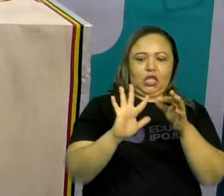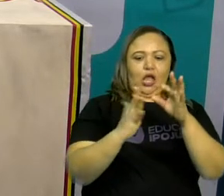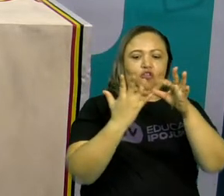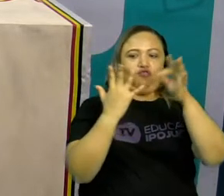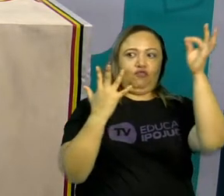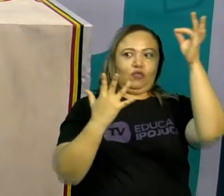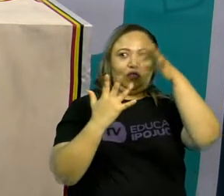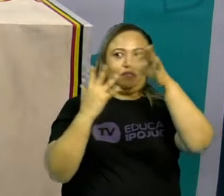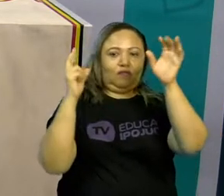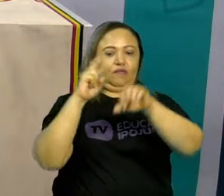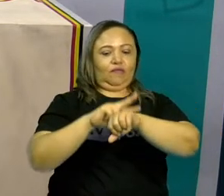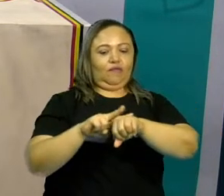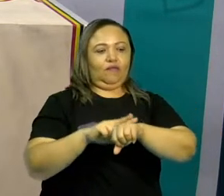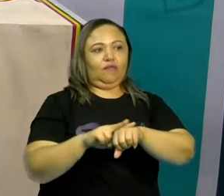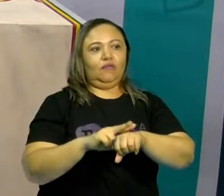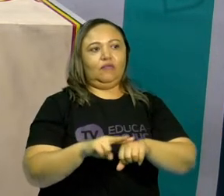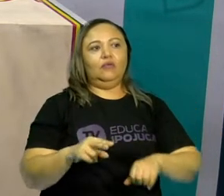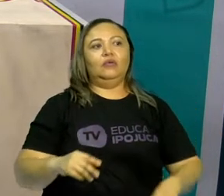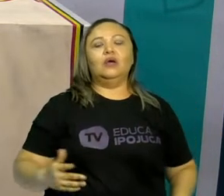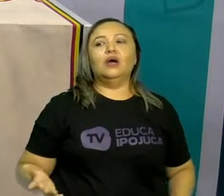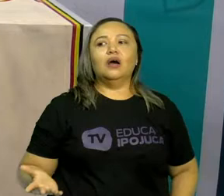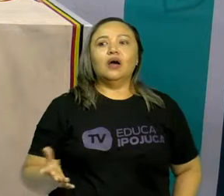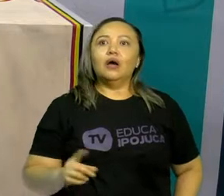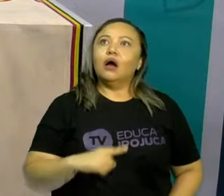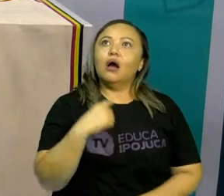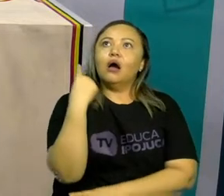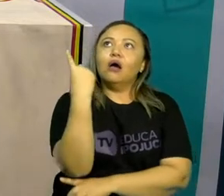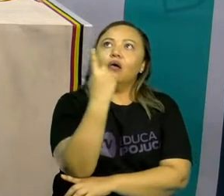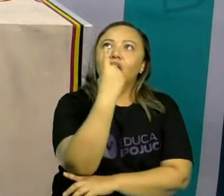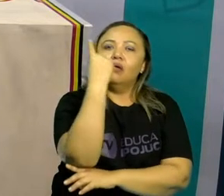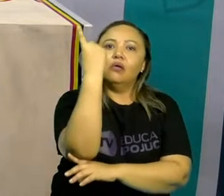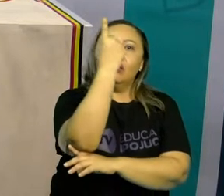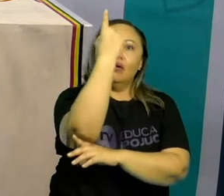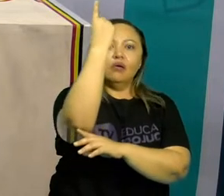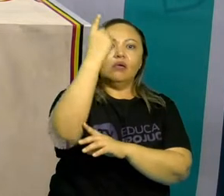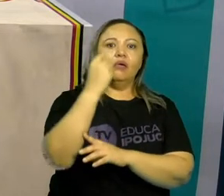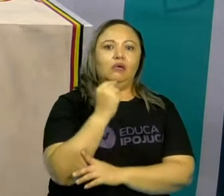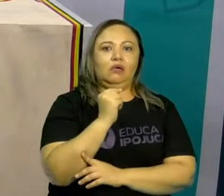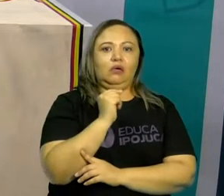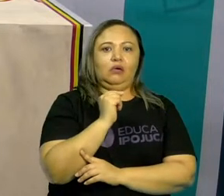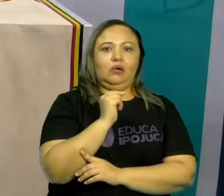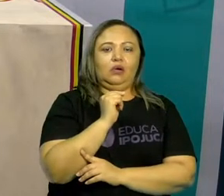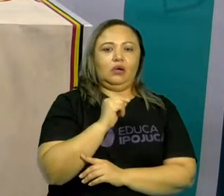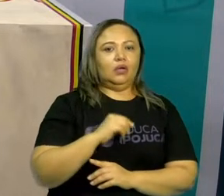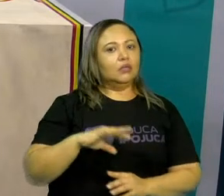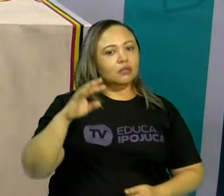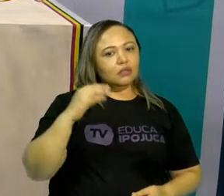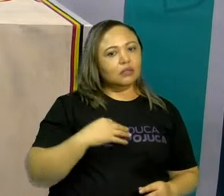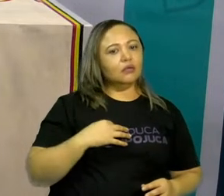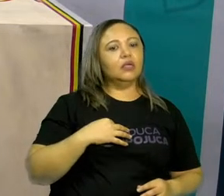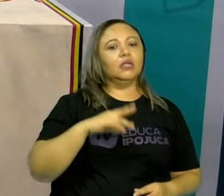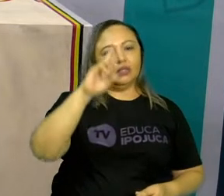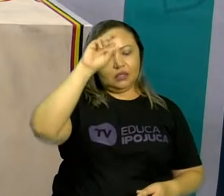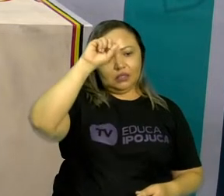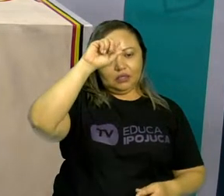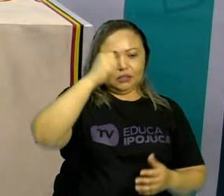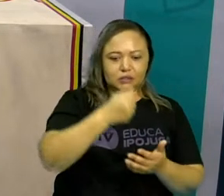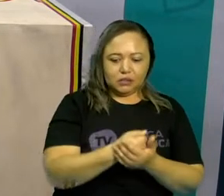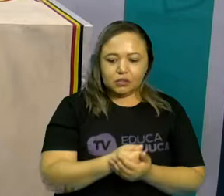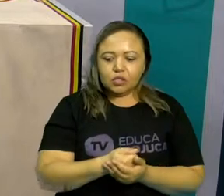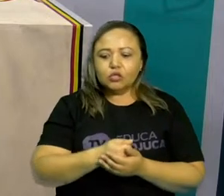Verdes se árvore tão alta resolveu então descansar Debaixo